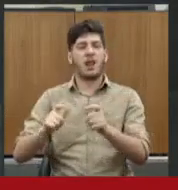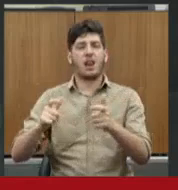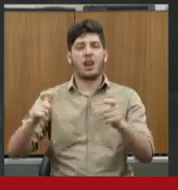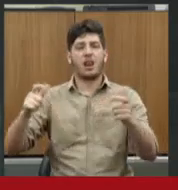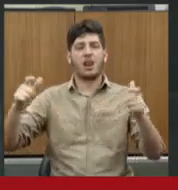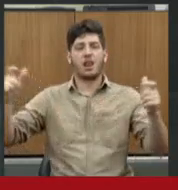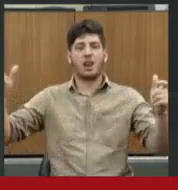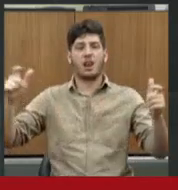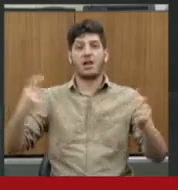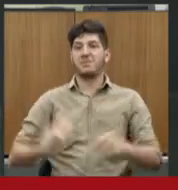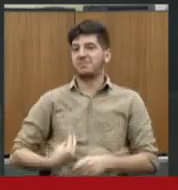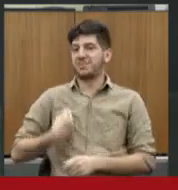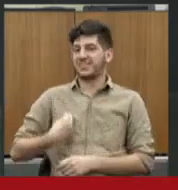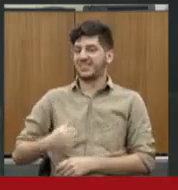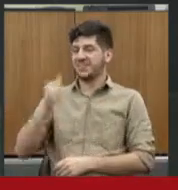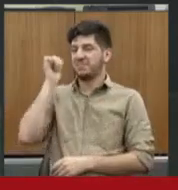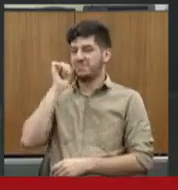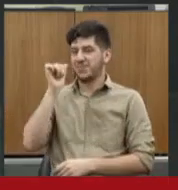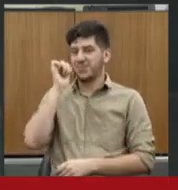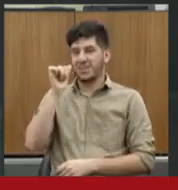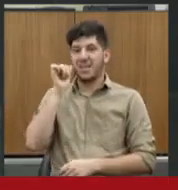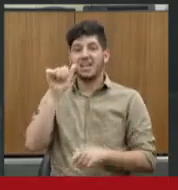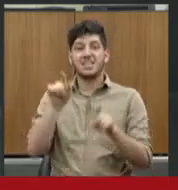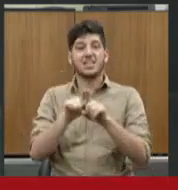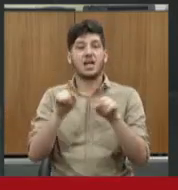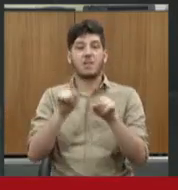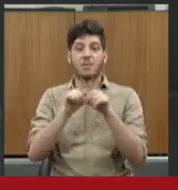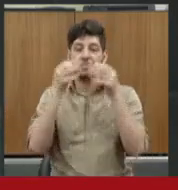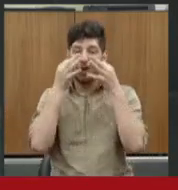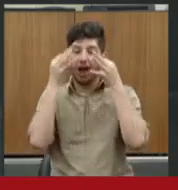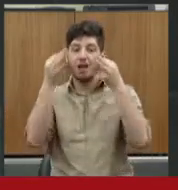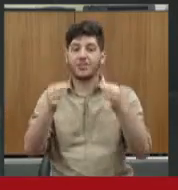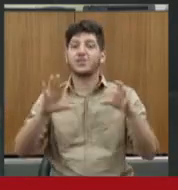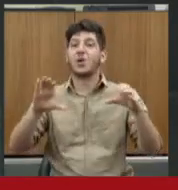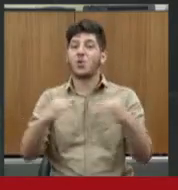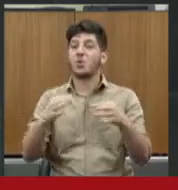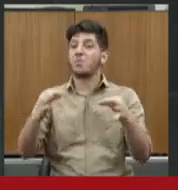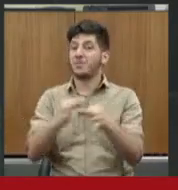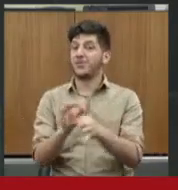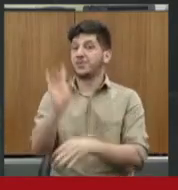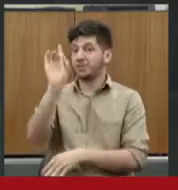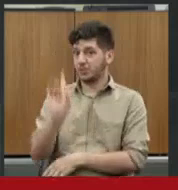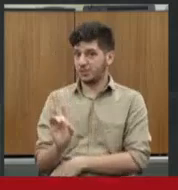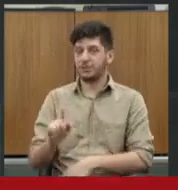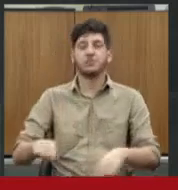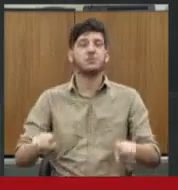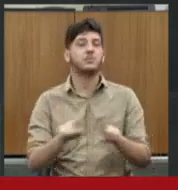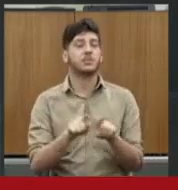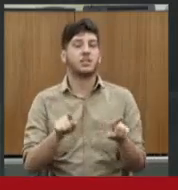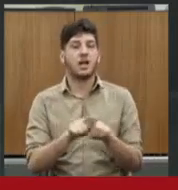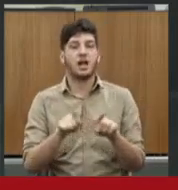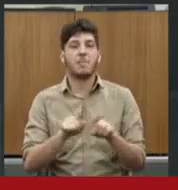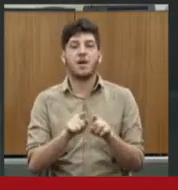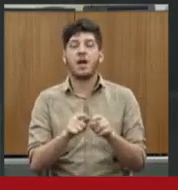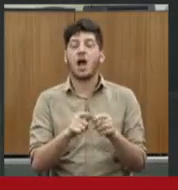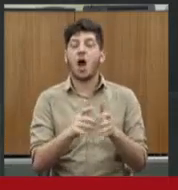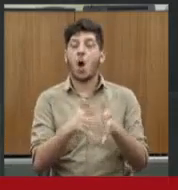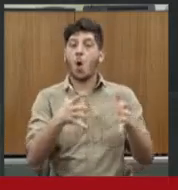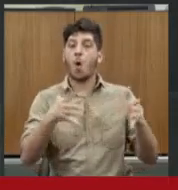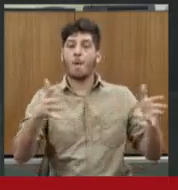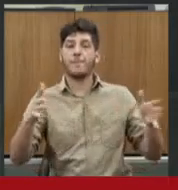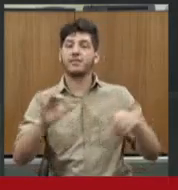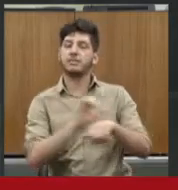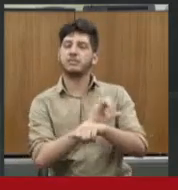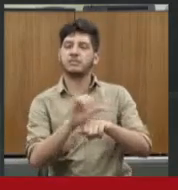presença das mulheres e mais atenção às minorias. Além disso, aprimoramos nossos mecanismos para a